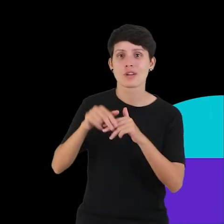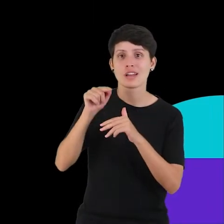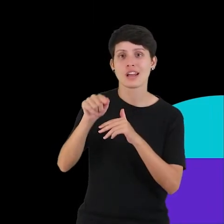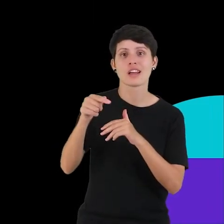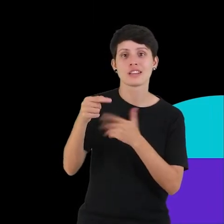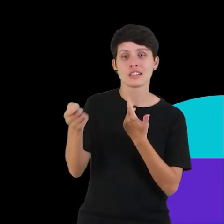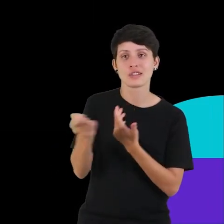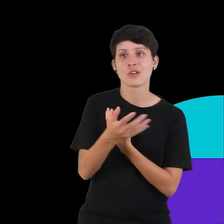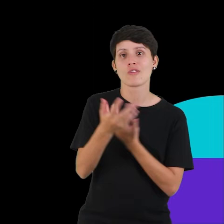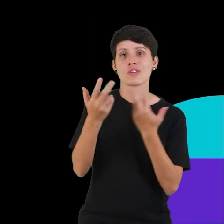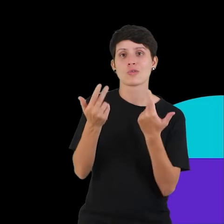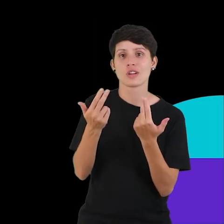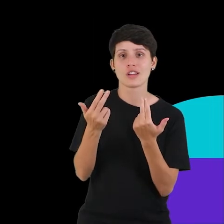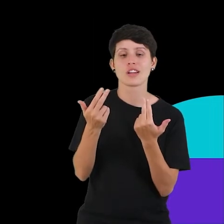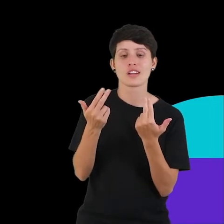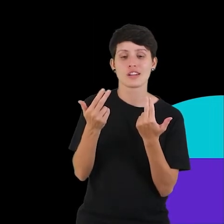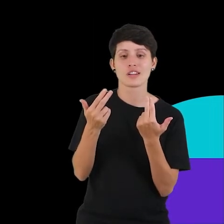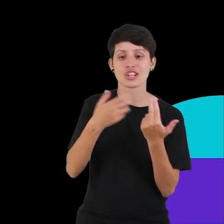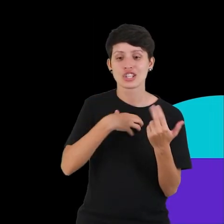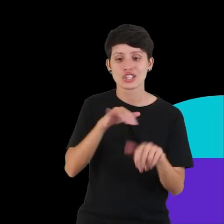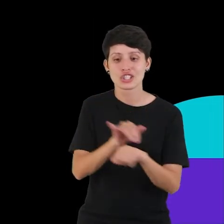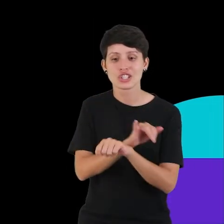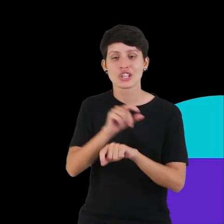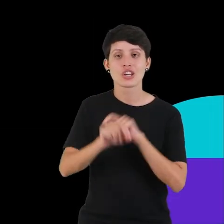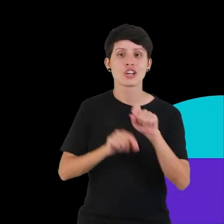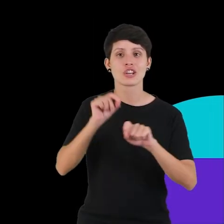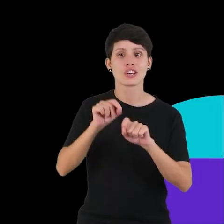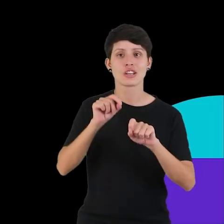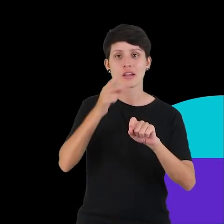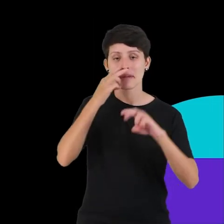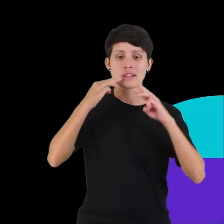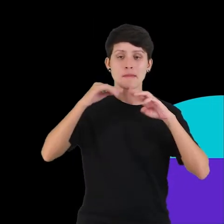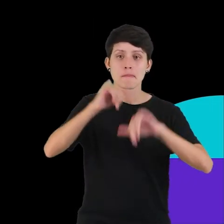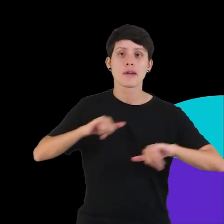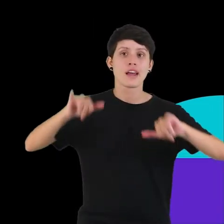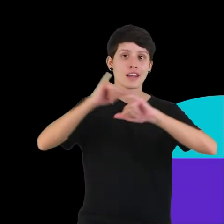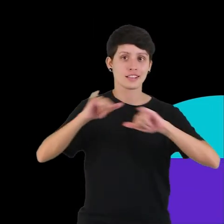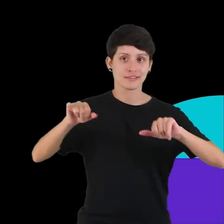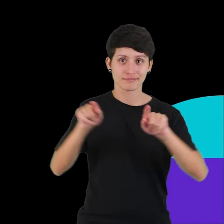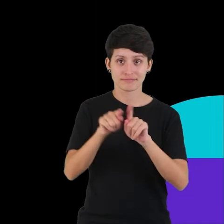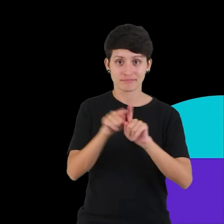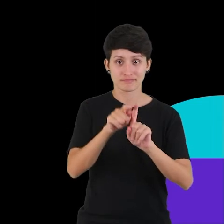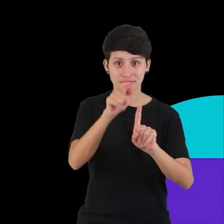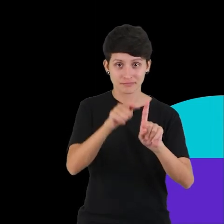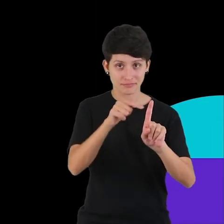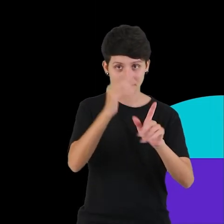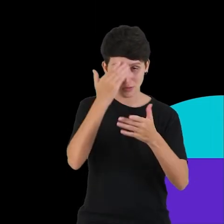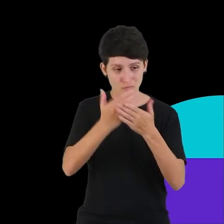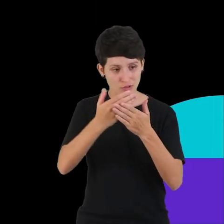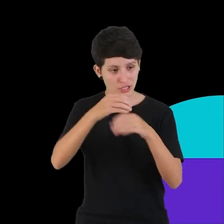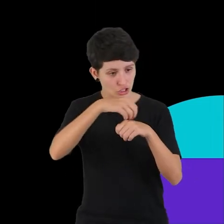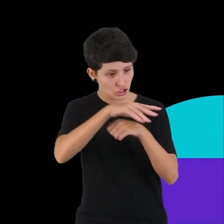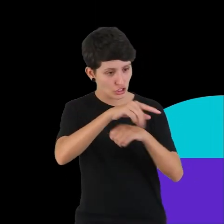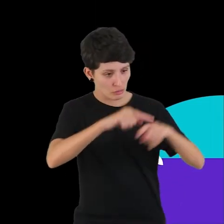de renda, as pessoas mudam os hábitos de consumo. E a Nestlé está tornando isso mais fácil, né? Então, as pessoas estão substituindo alimentos naturais por processados, porque